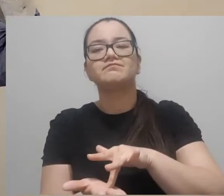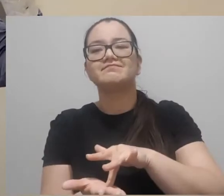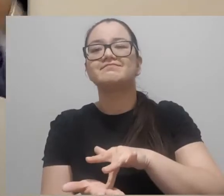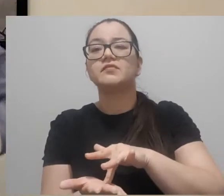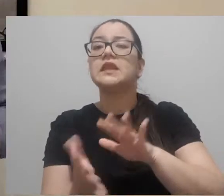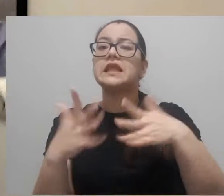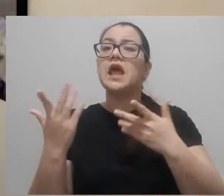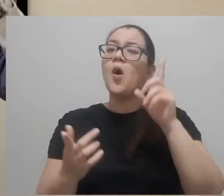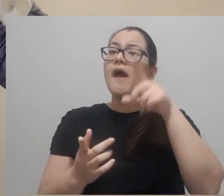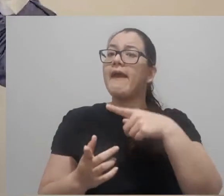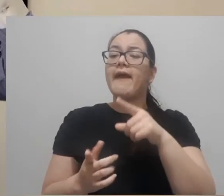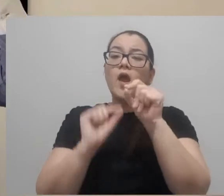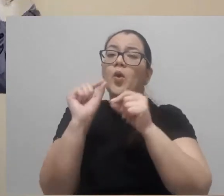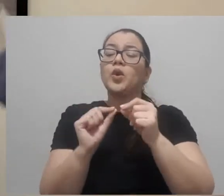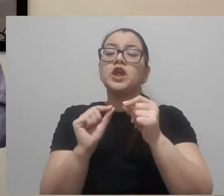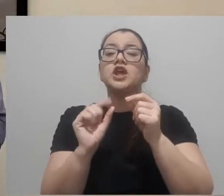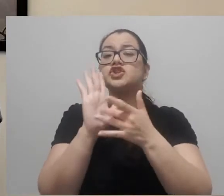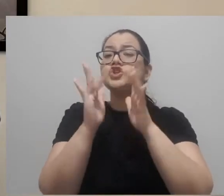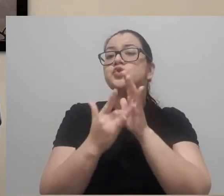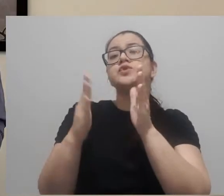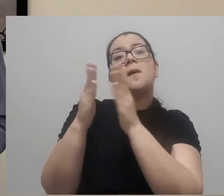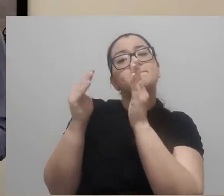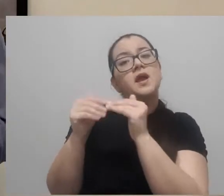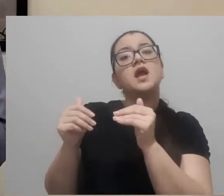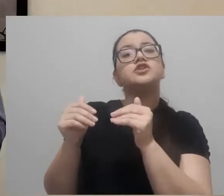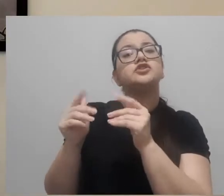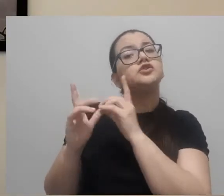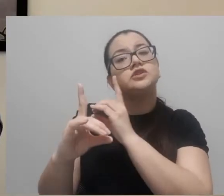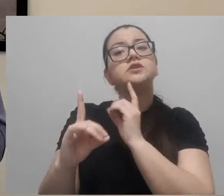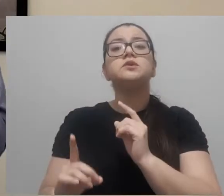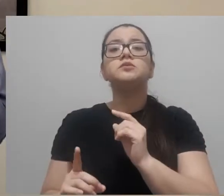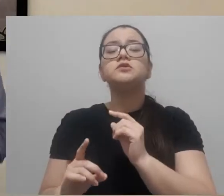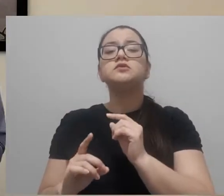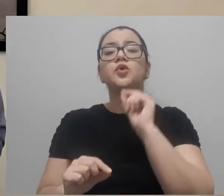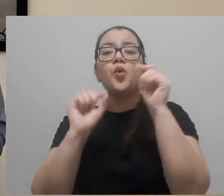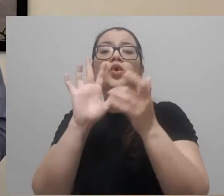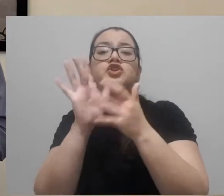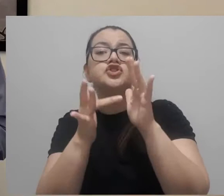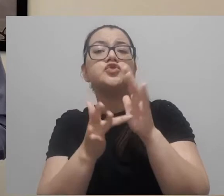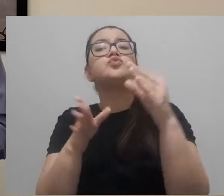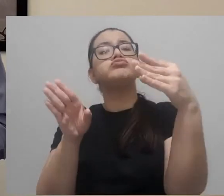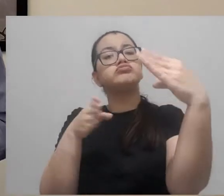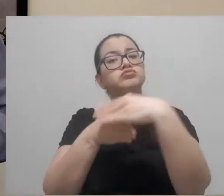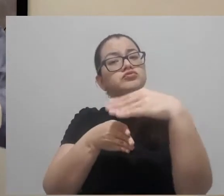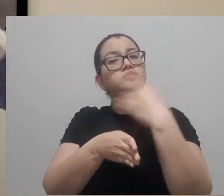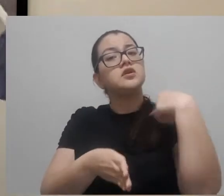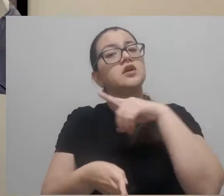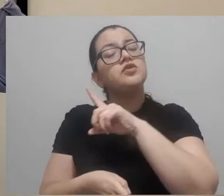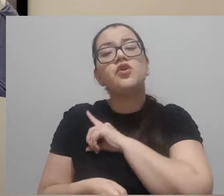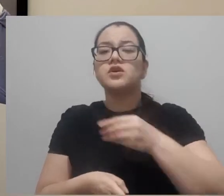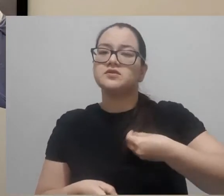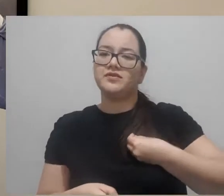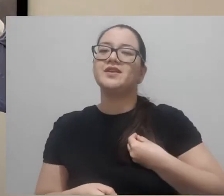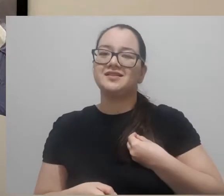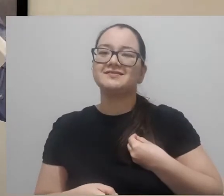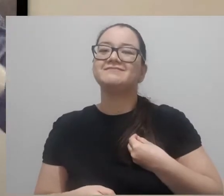que ele requer de nós, uma postura correta em relação aos nossos bens. O Senhor espera